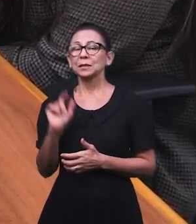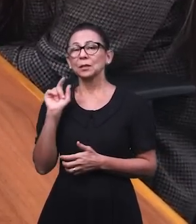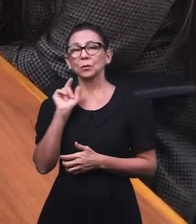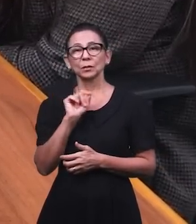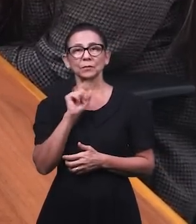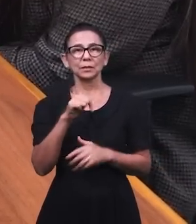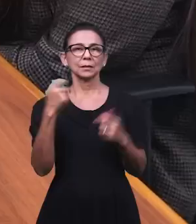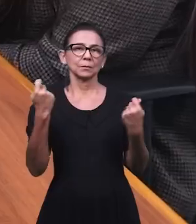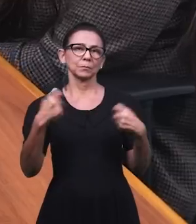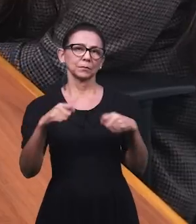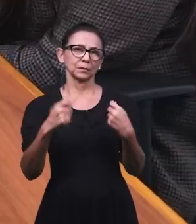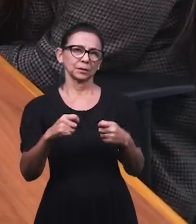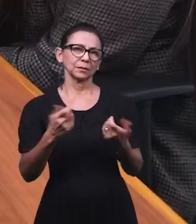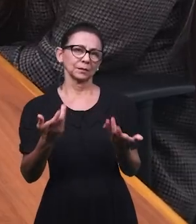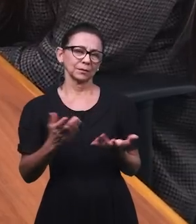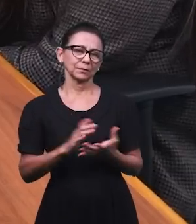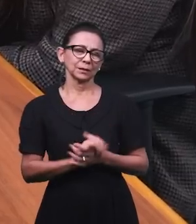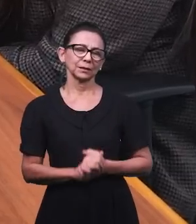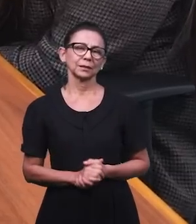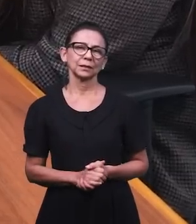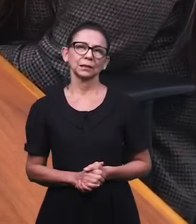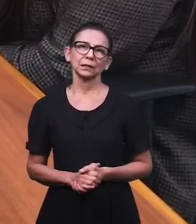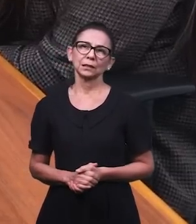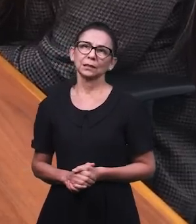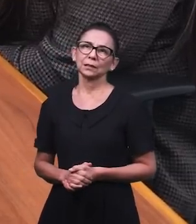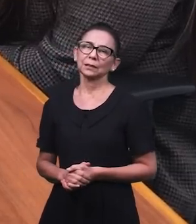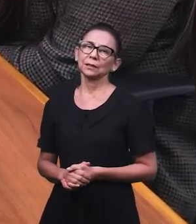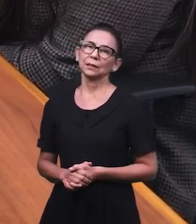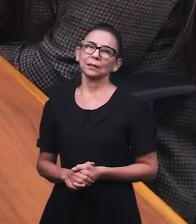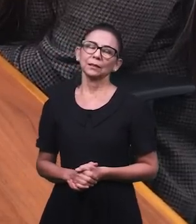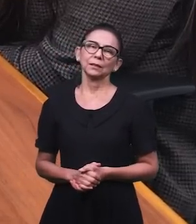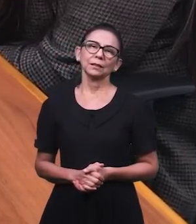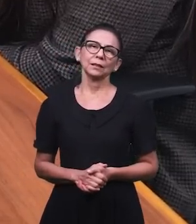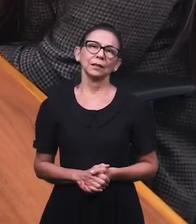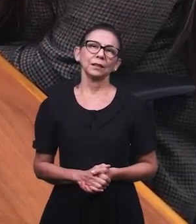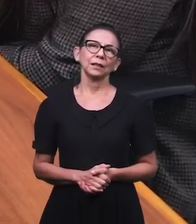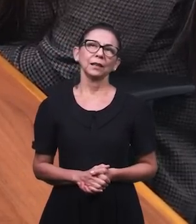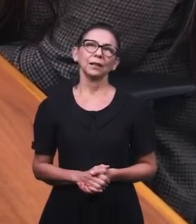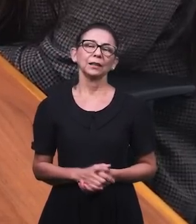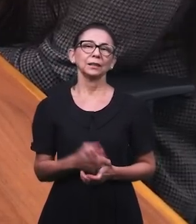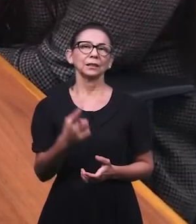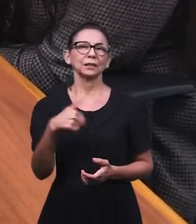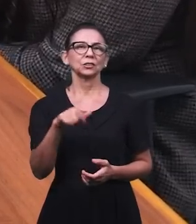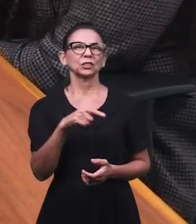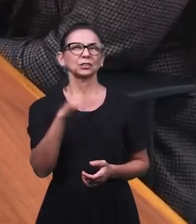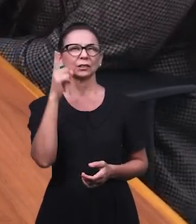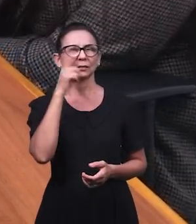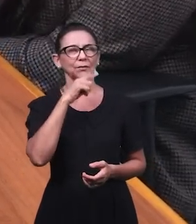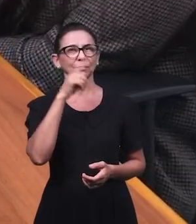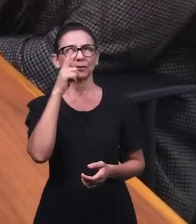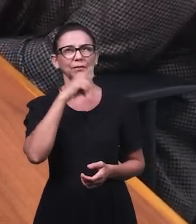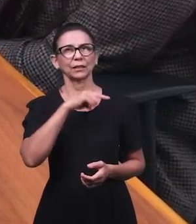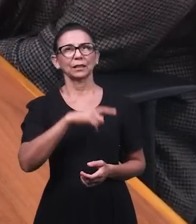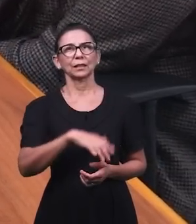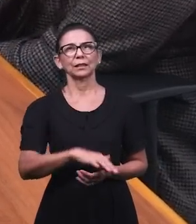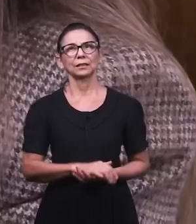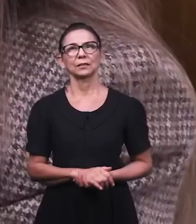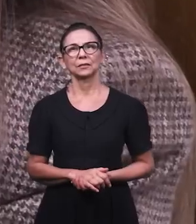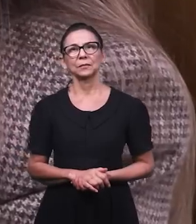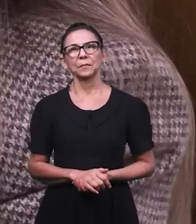você precisava e foi o recurso do Senhor para aquele momento. E mesmo, engraçado como que a gente é falho,